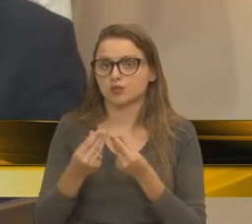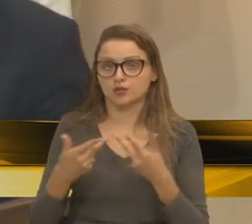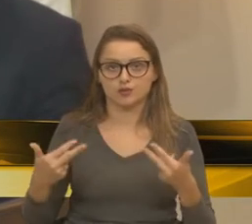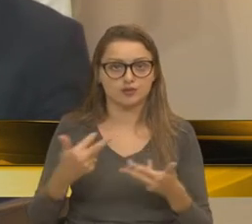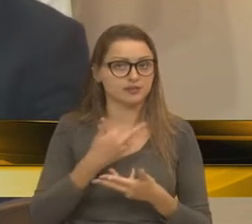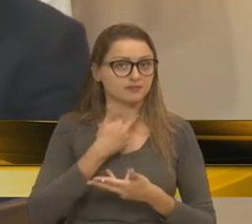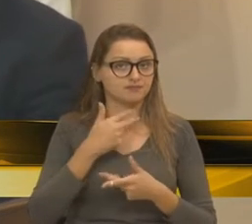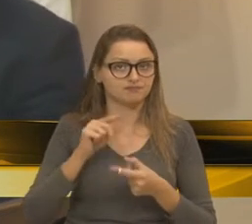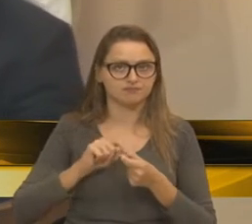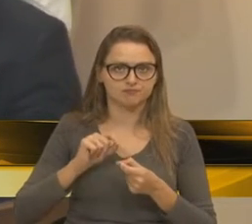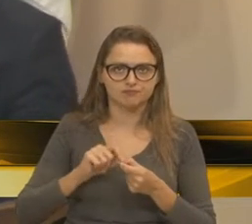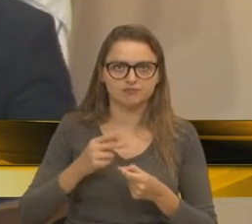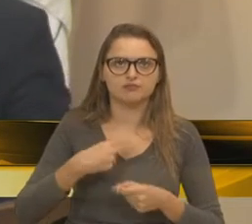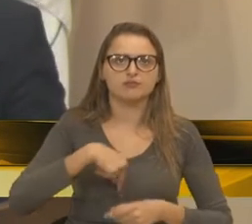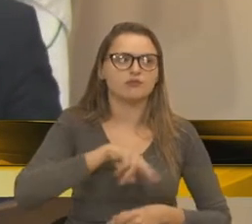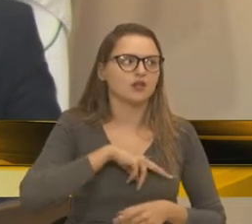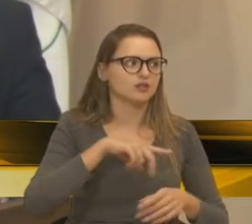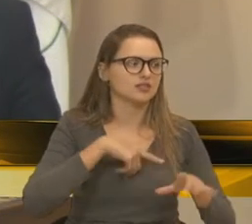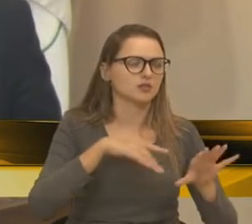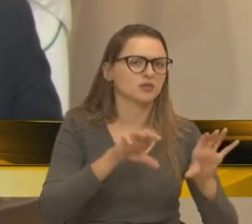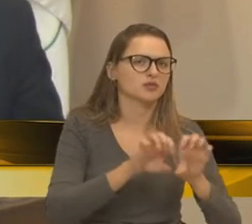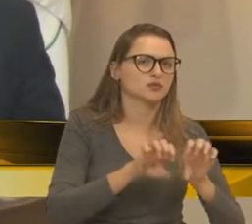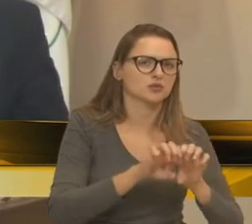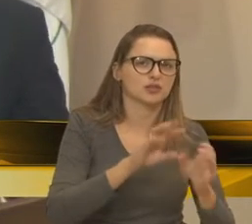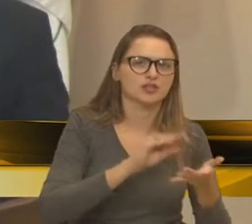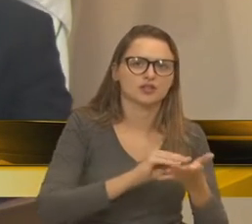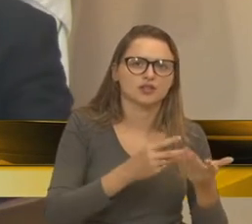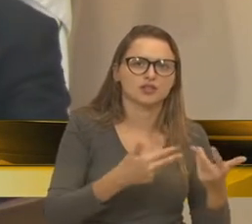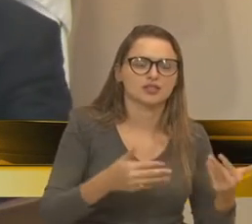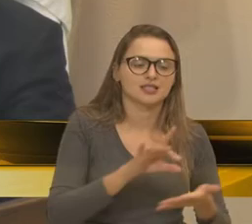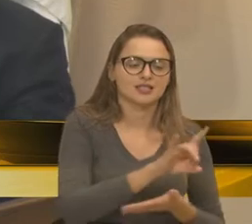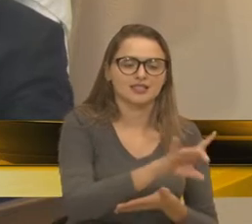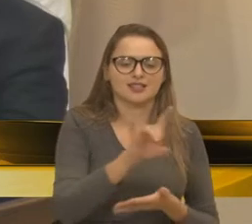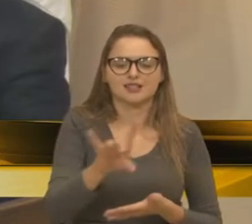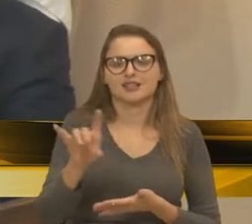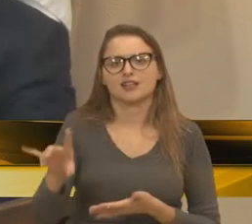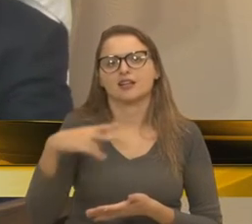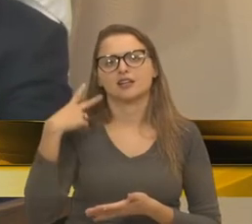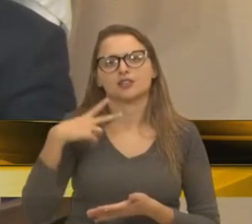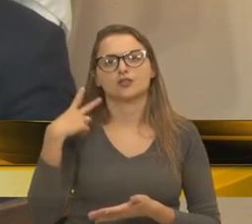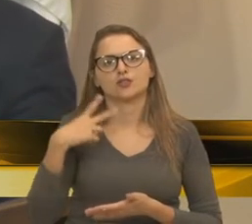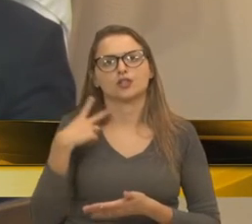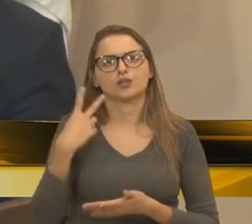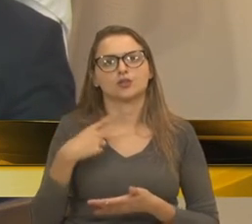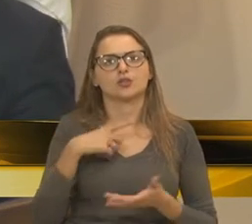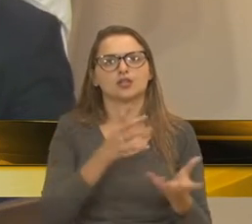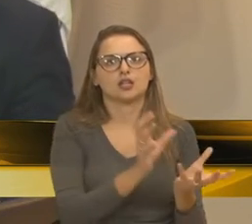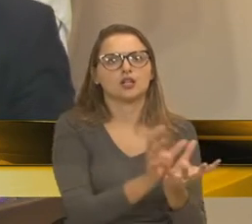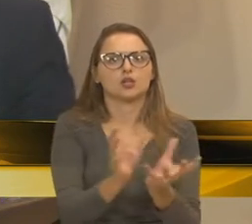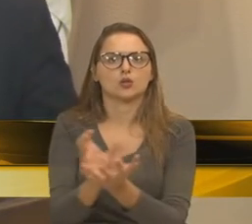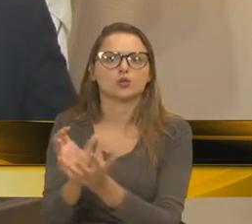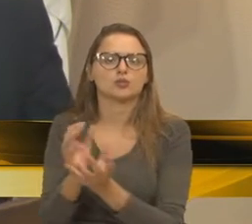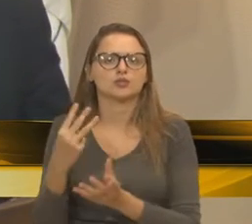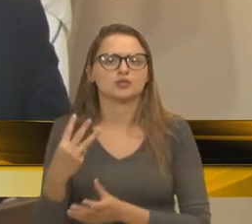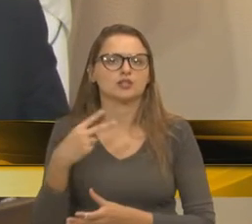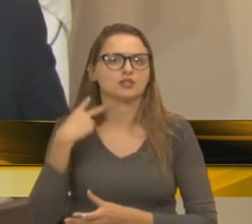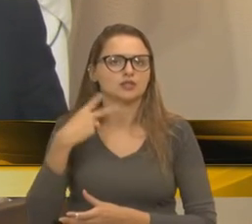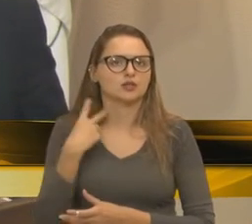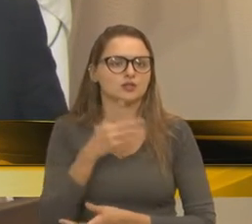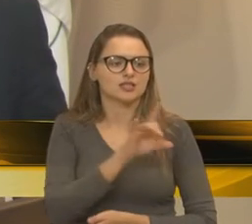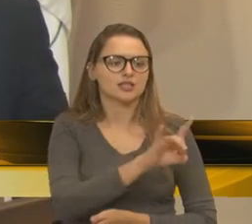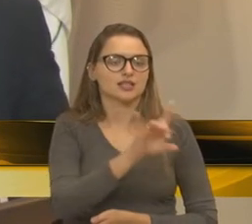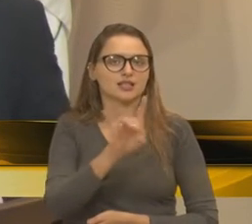atuação, nós temos uma estrutura deficitária, cada vereador aqui, uma bancada que tem 3 vereadores, cada um tem